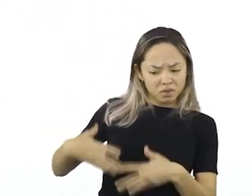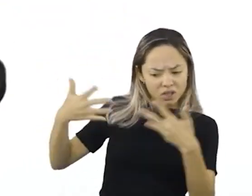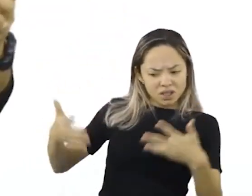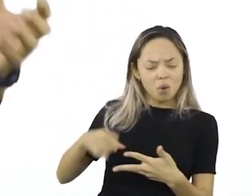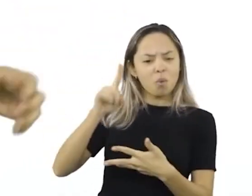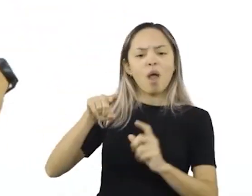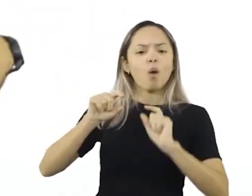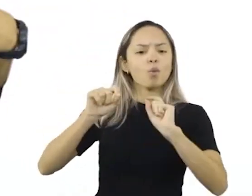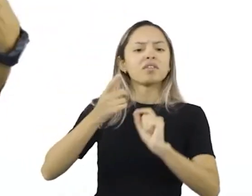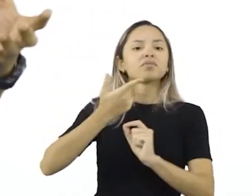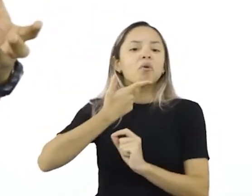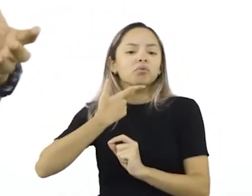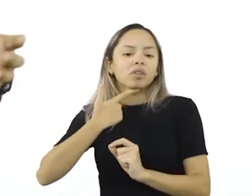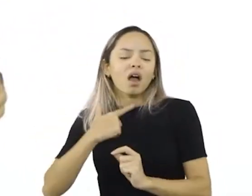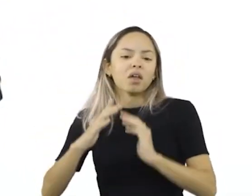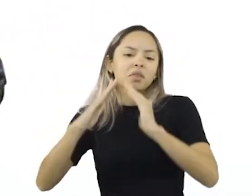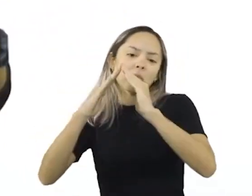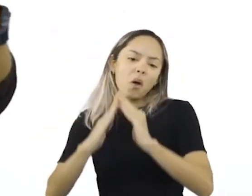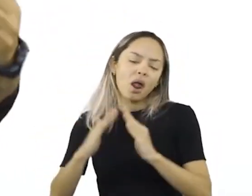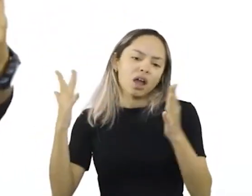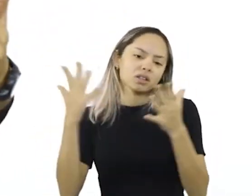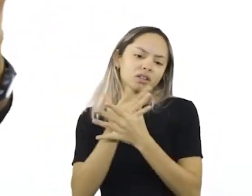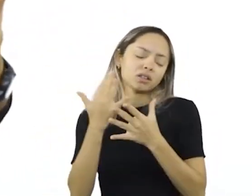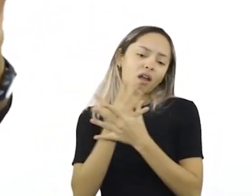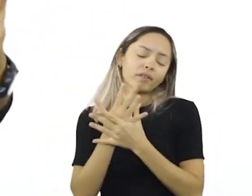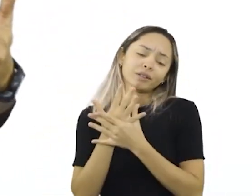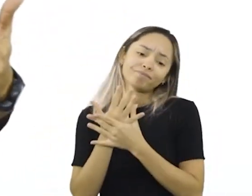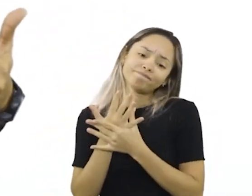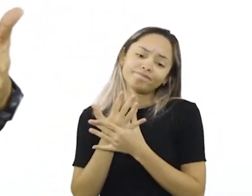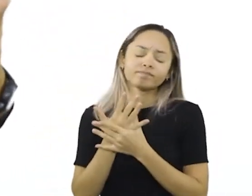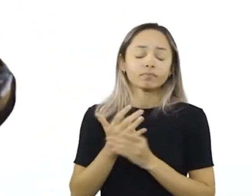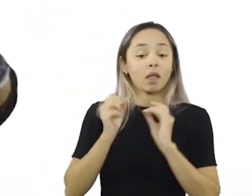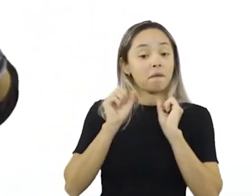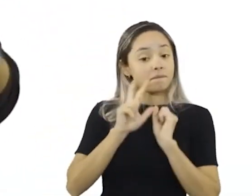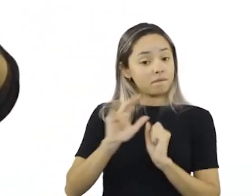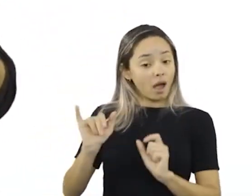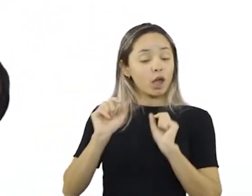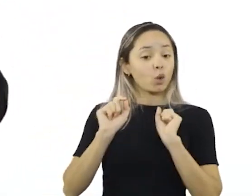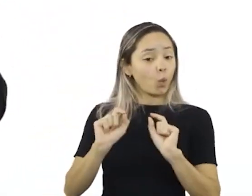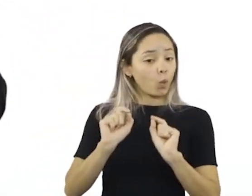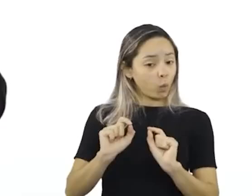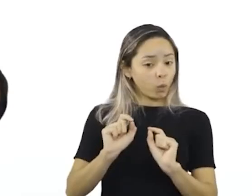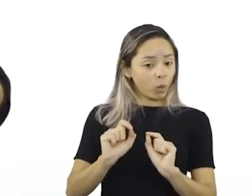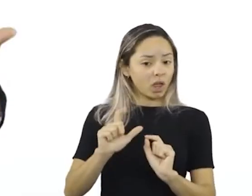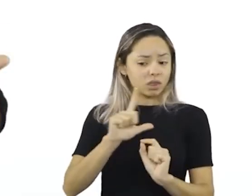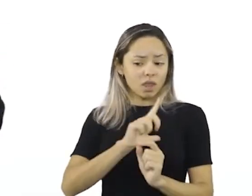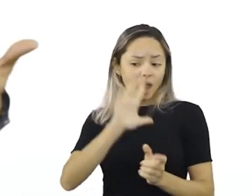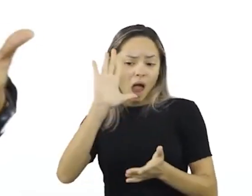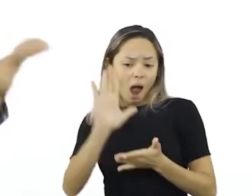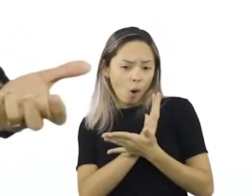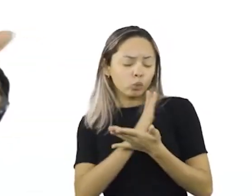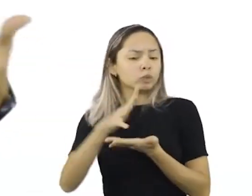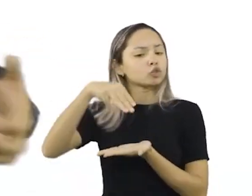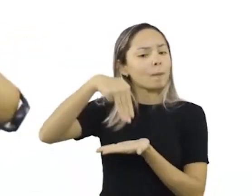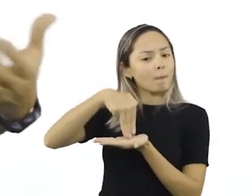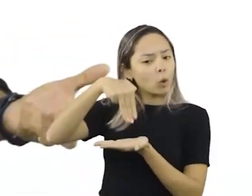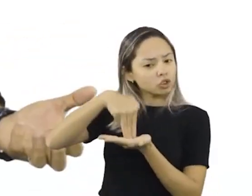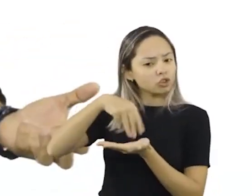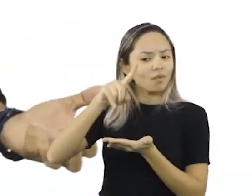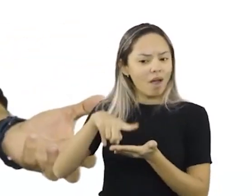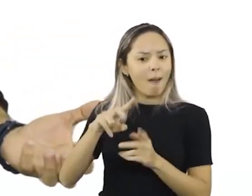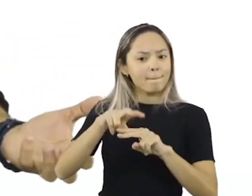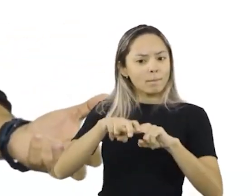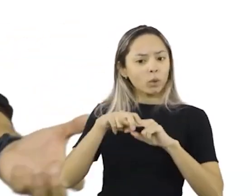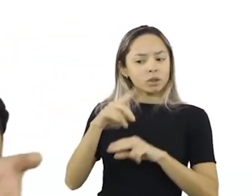o desejo de morar numa cidade. E aí você vai encontrar razões atrativas, sim, a cidade